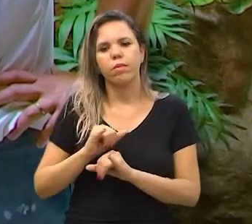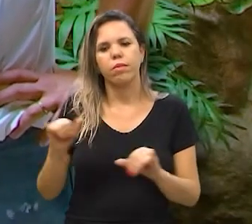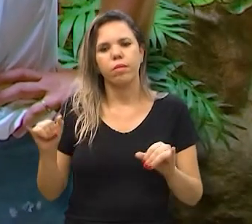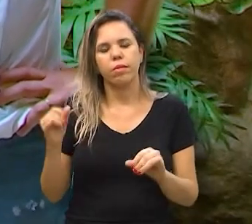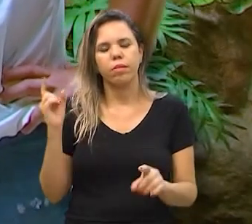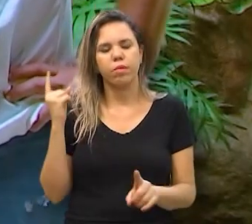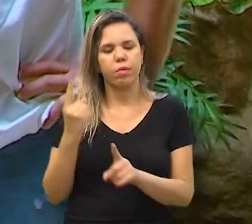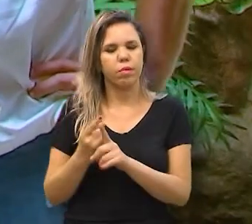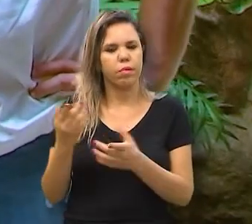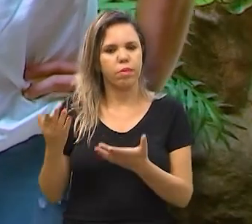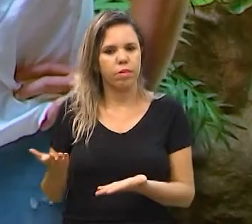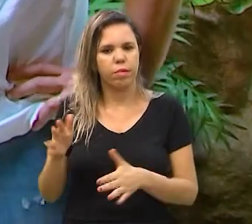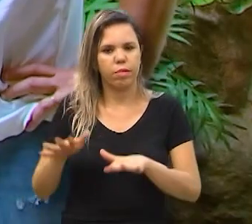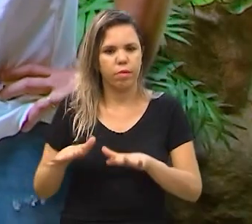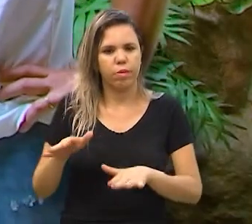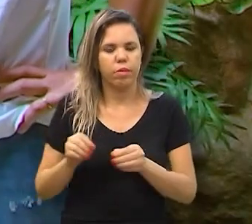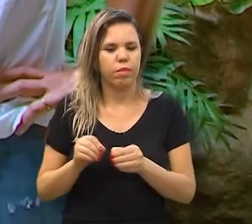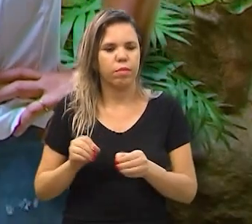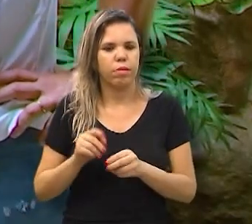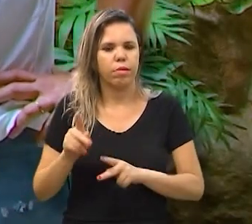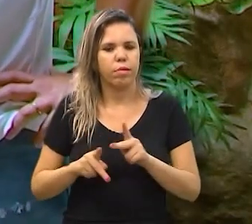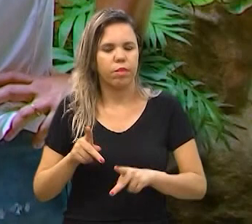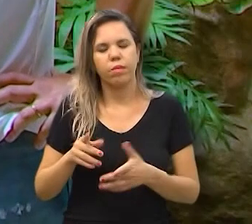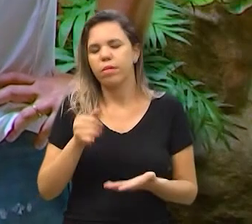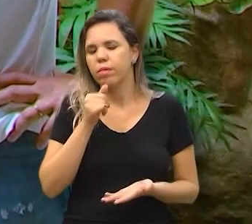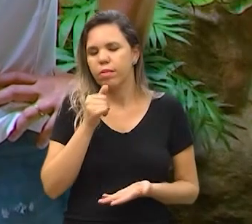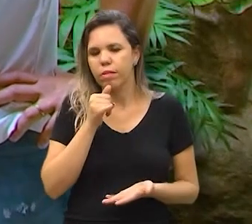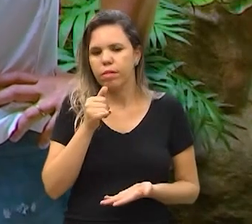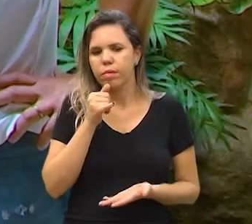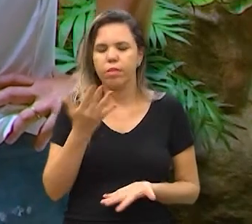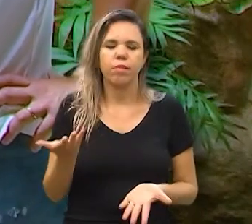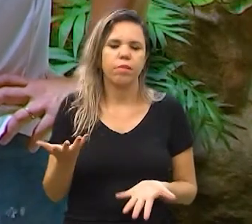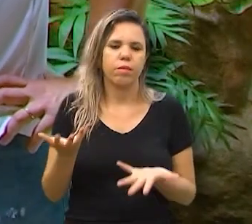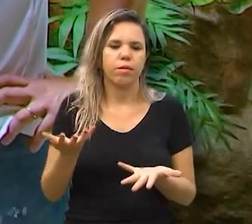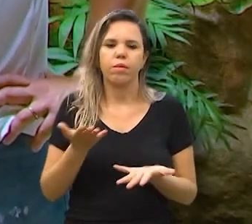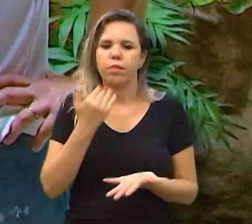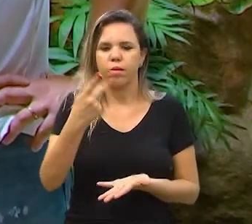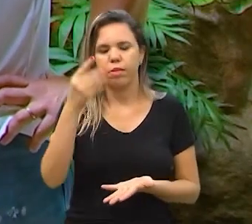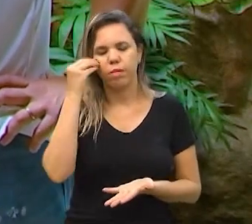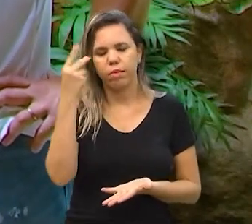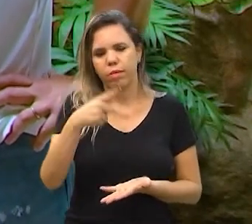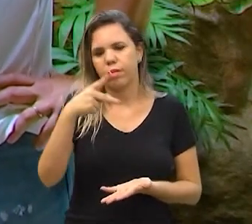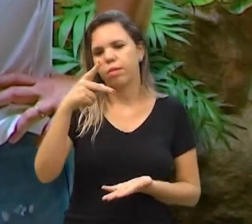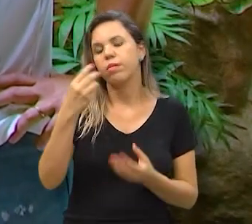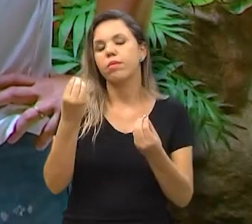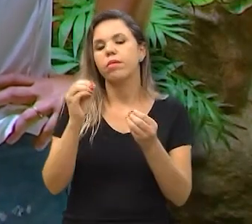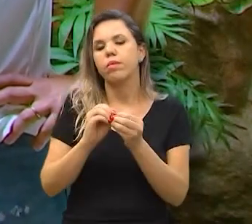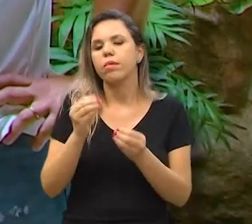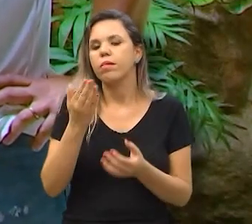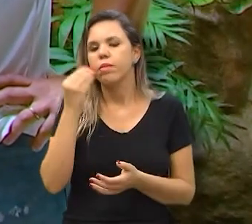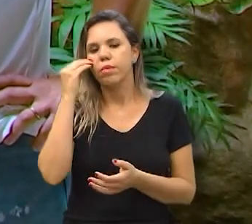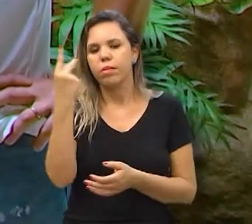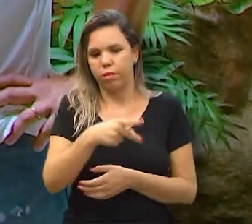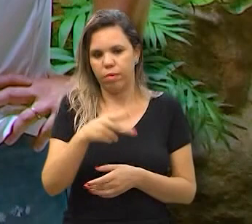vocês aí. Às vezes o pessoal de casa tá com preguiça, né? Ah, não quero fazer, né? Tem